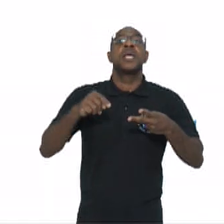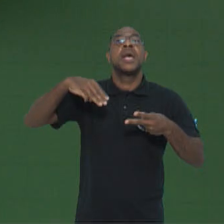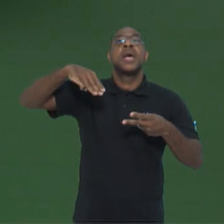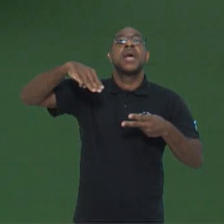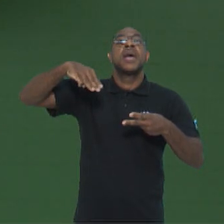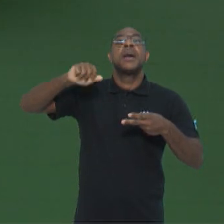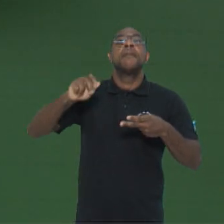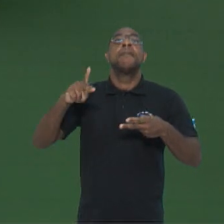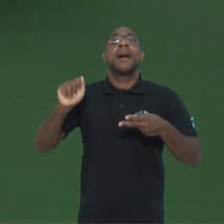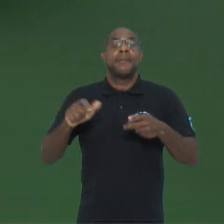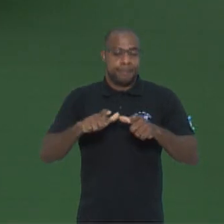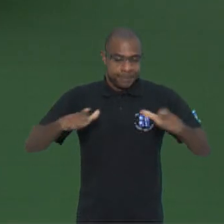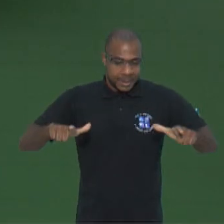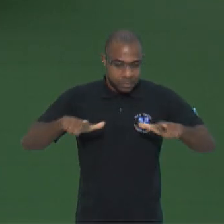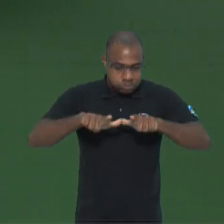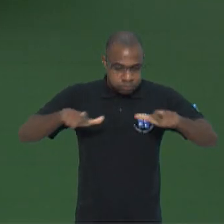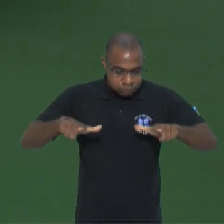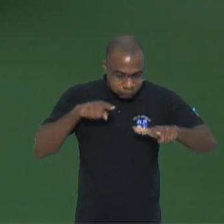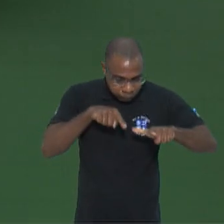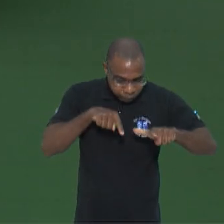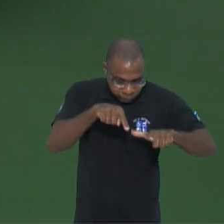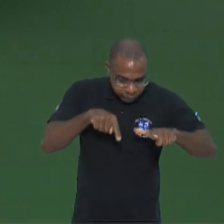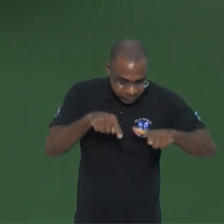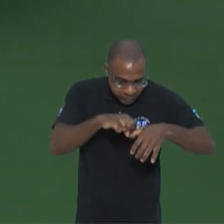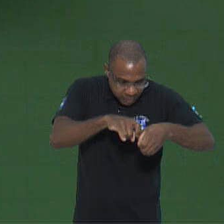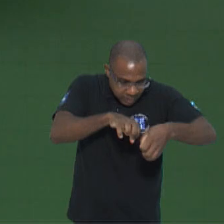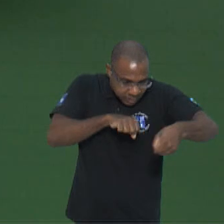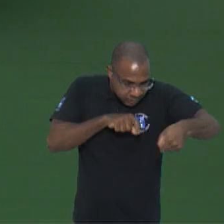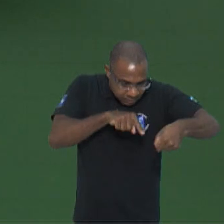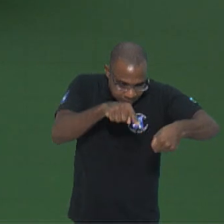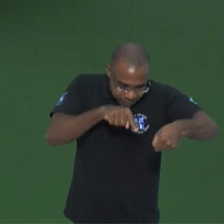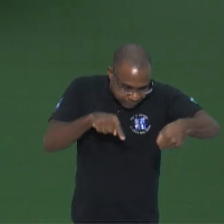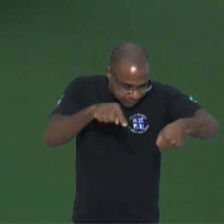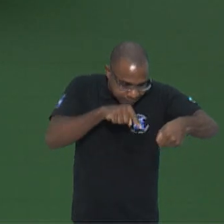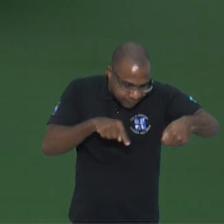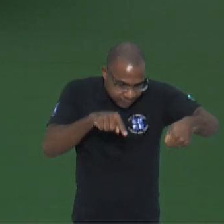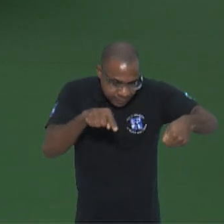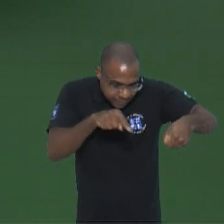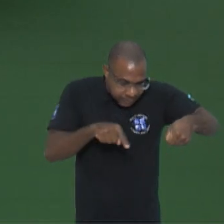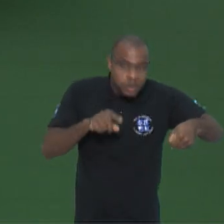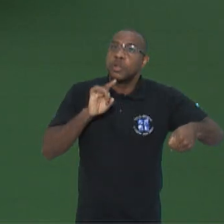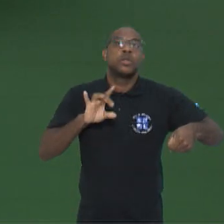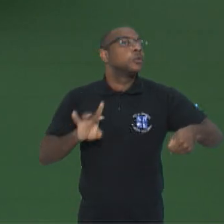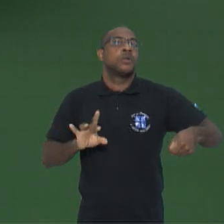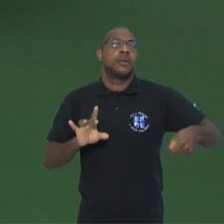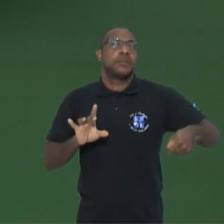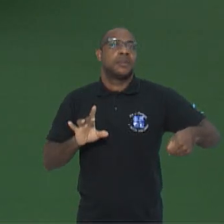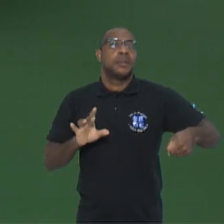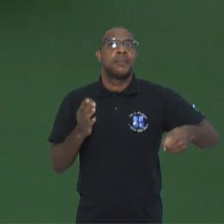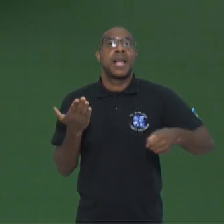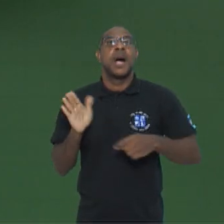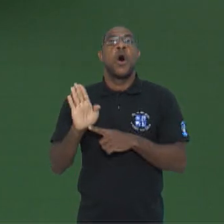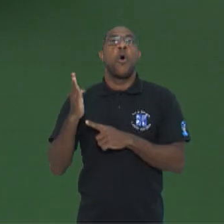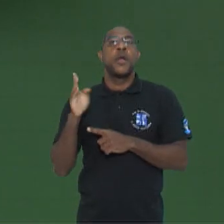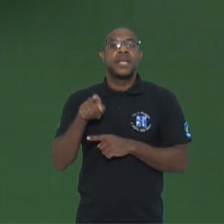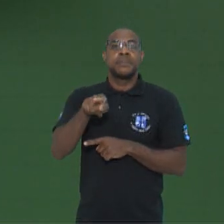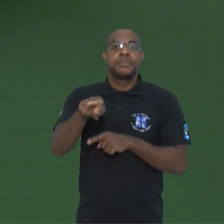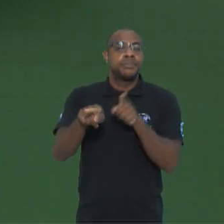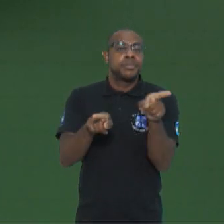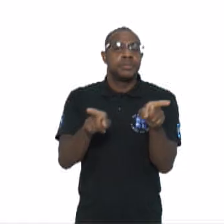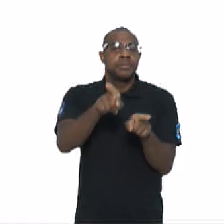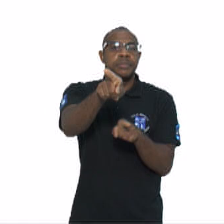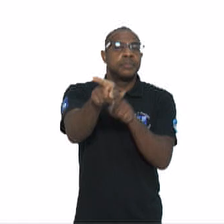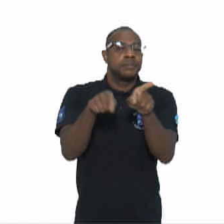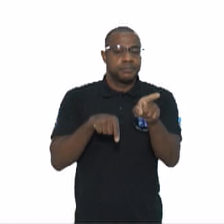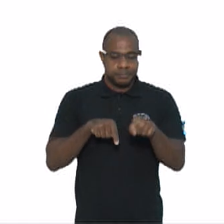por vários pontos, chegando ao ponto de chegada, apenas utilizando mapa e bússola para se orientar nesse espaço.